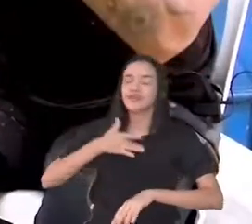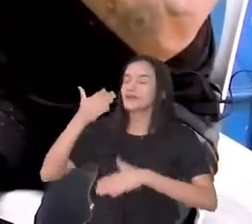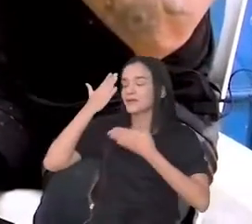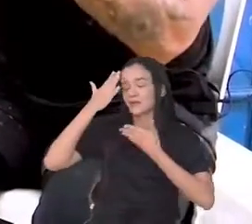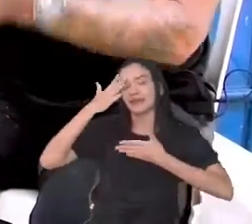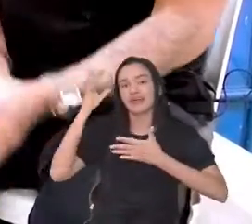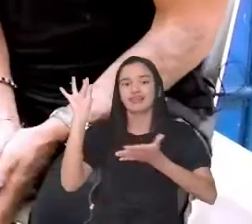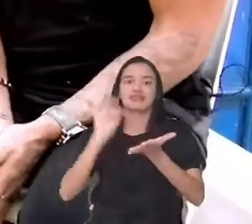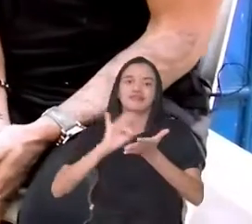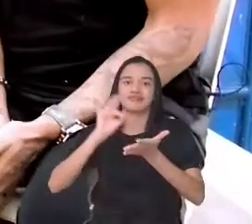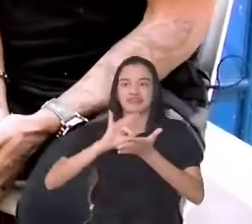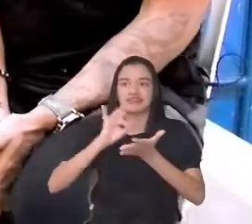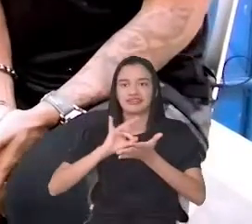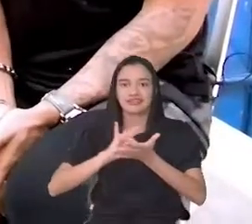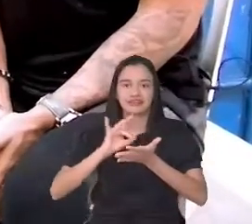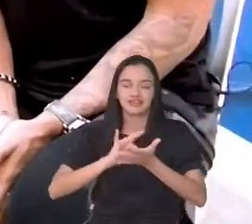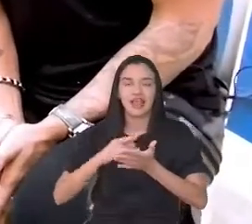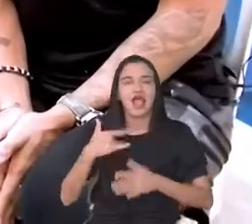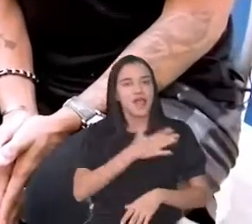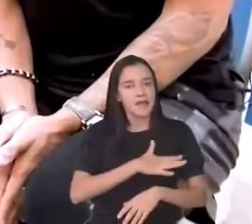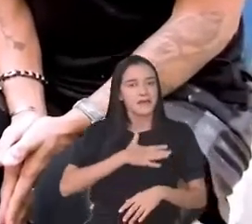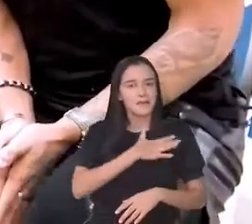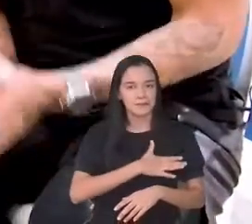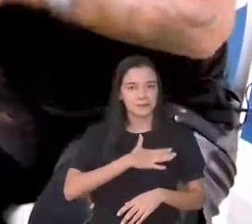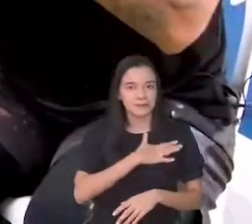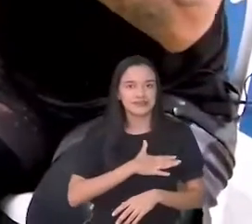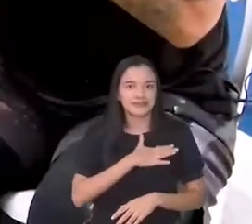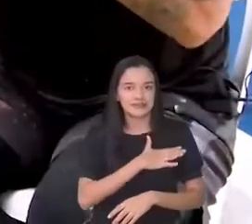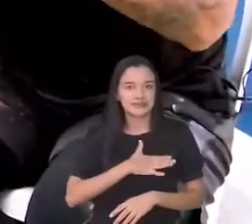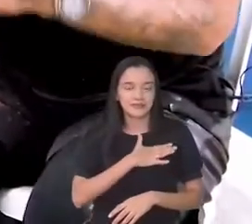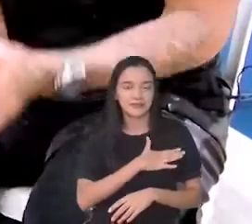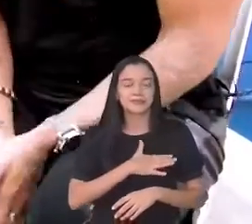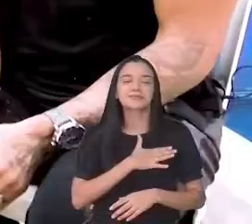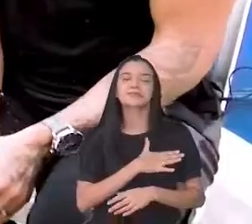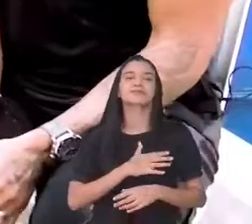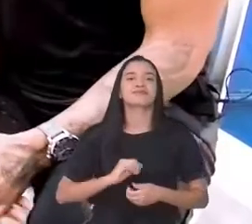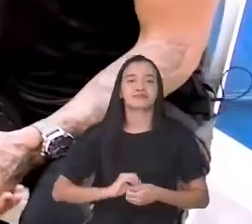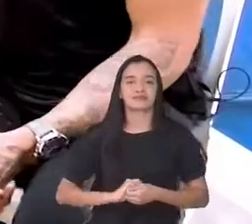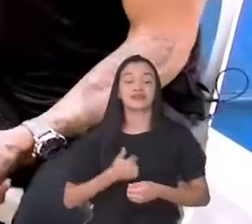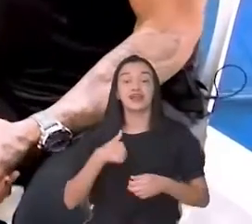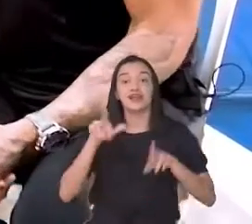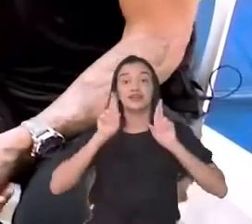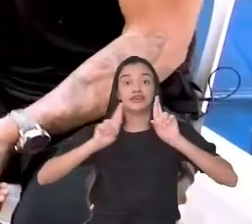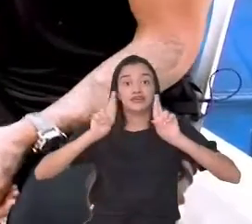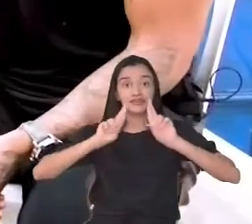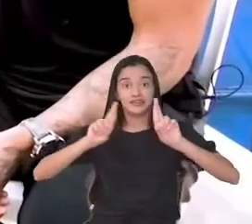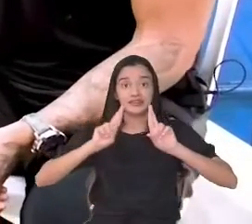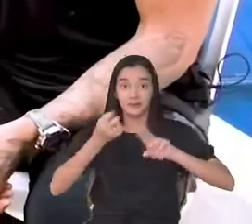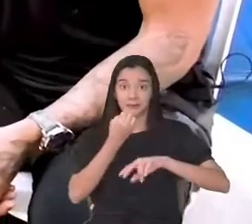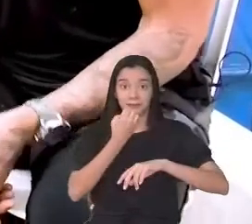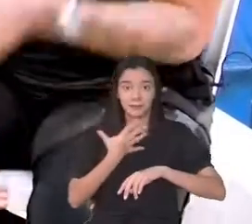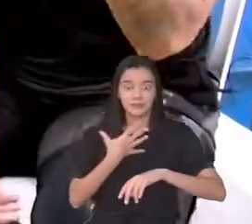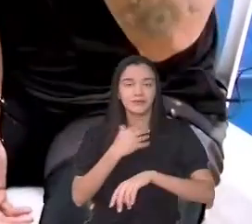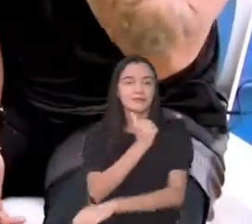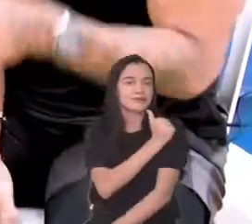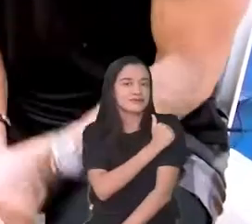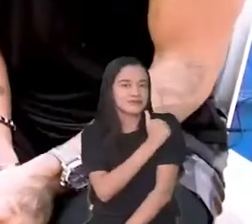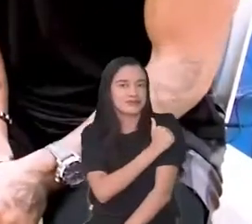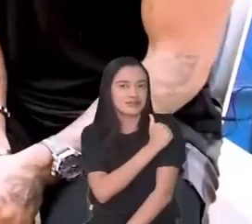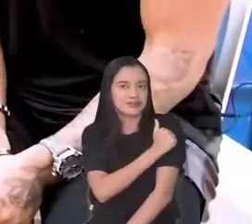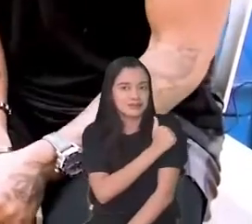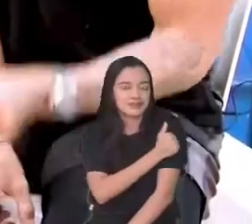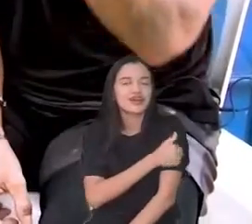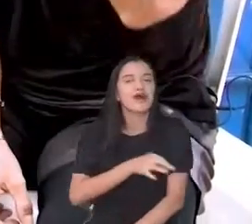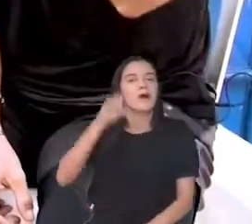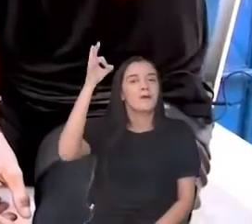de verdade. Você é te incrível, agradeço. é um prazer enorme. Feliz e honrado, maravilha. Espero que seja muito bom pra garotada, que elas possam Com olhar